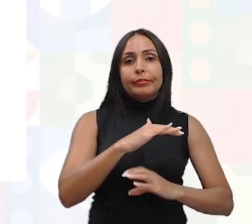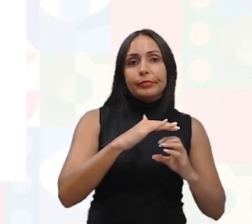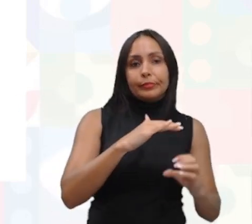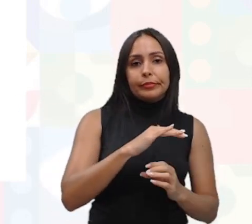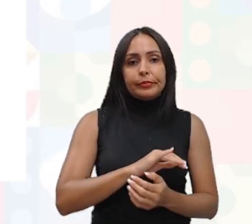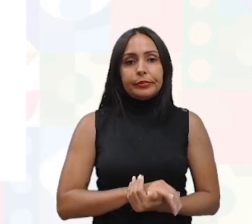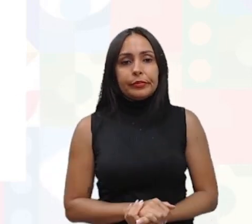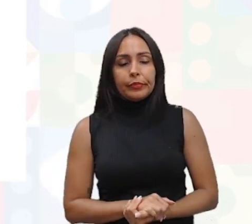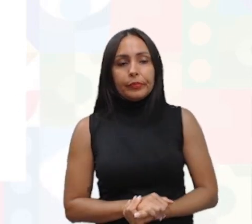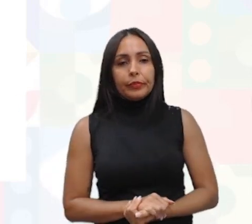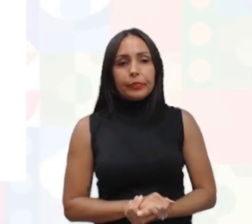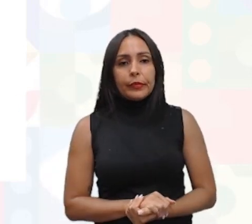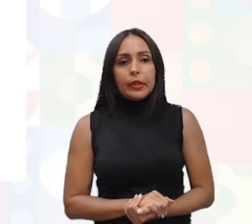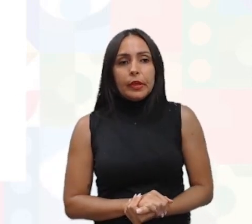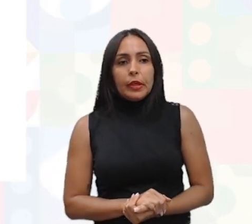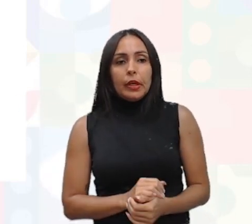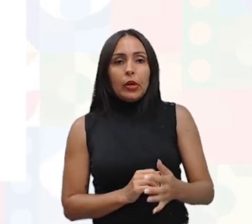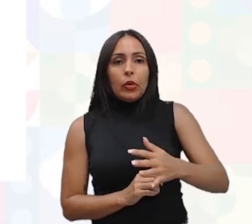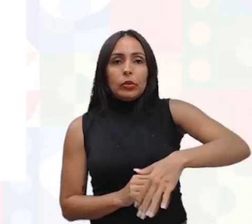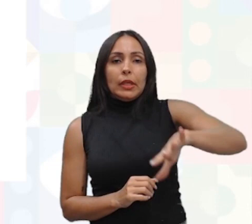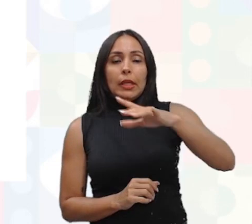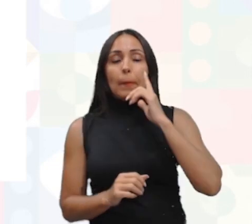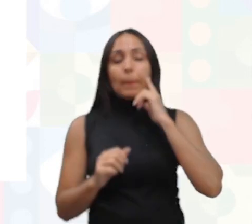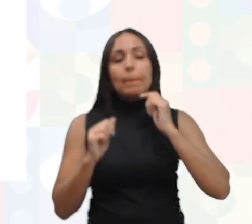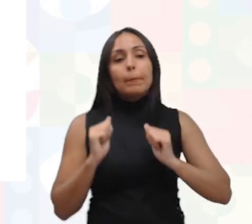Onde as empresas elas podem ou devem